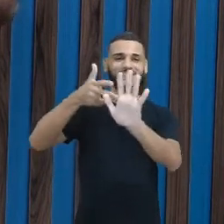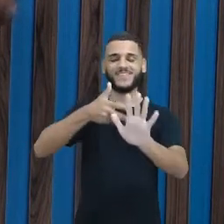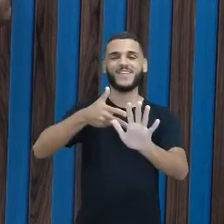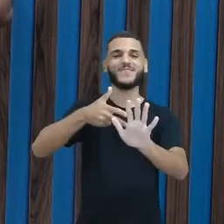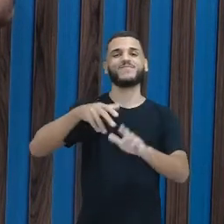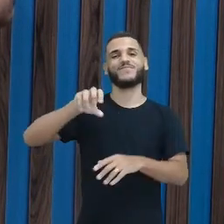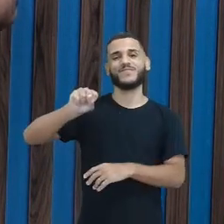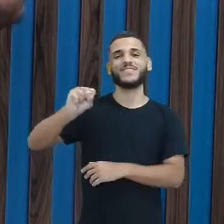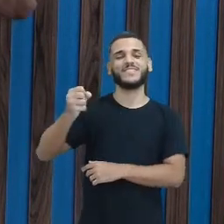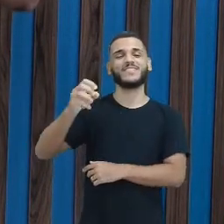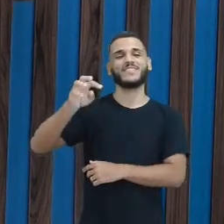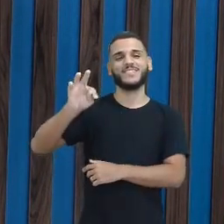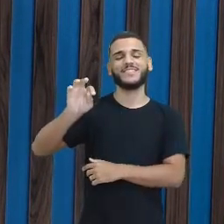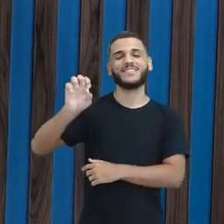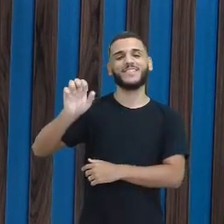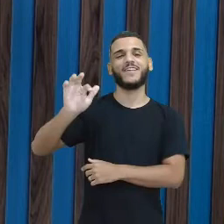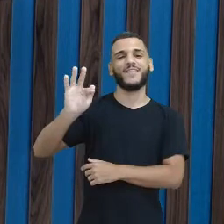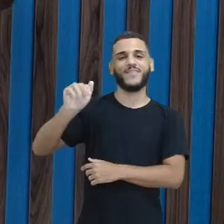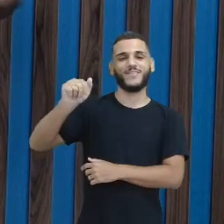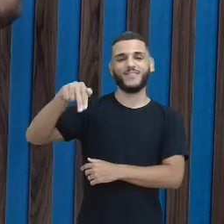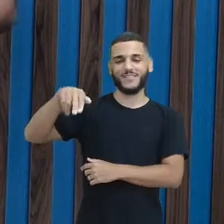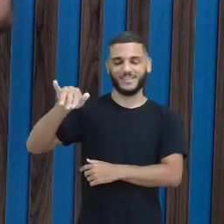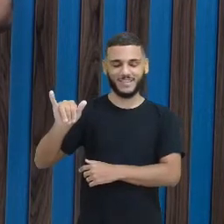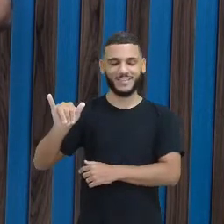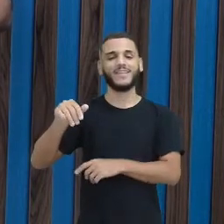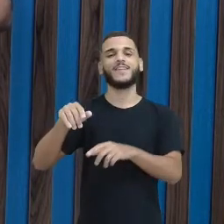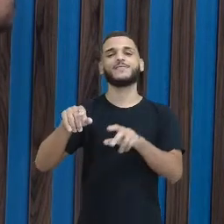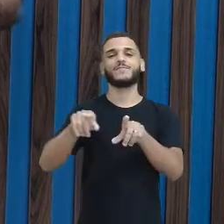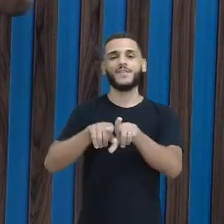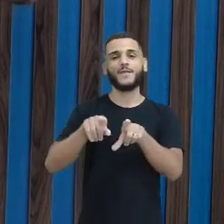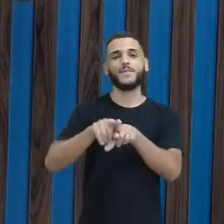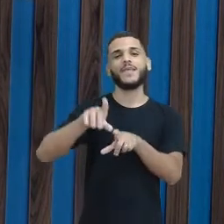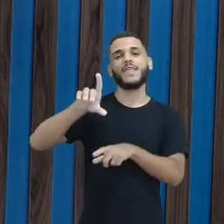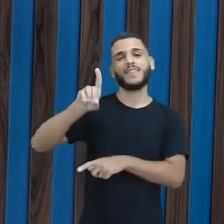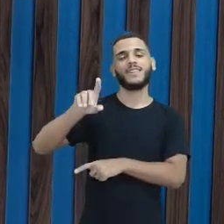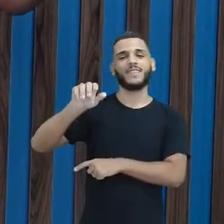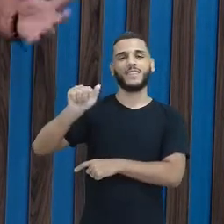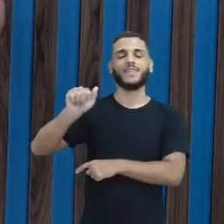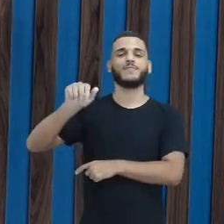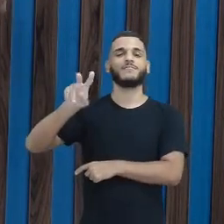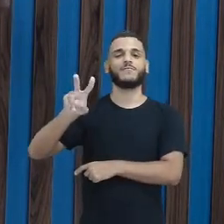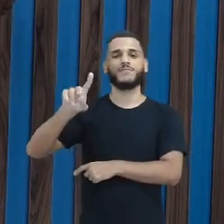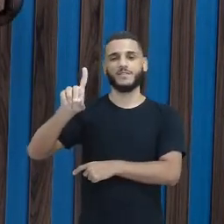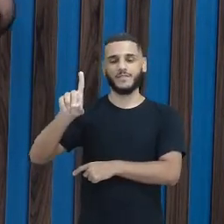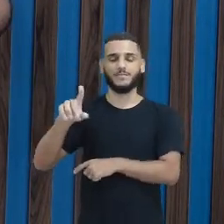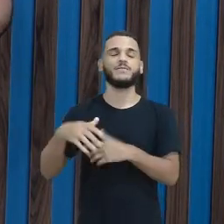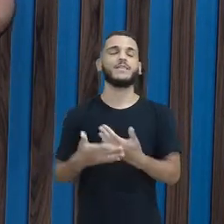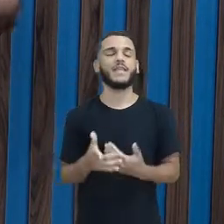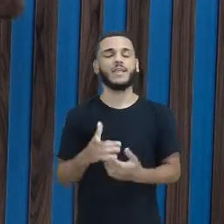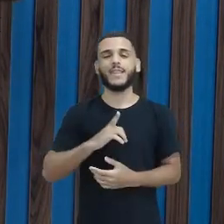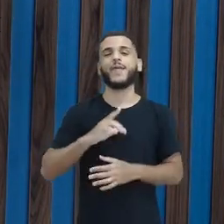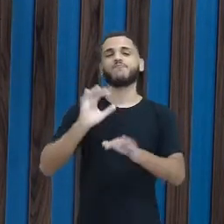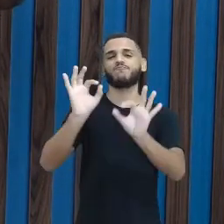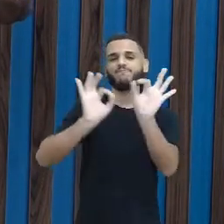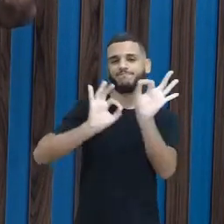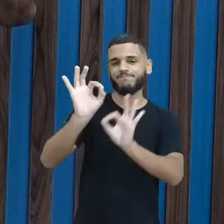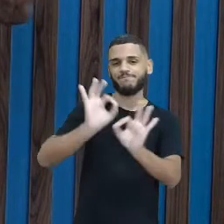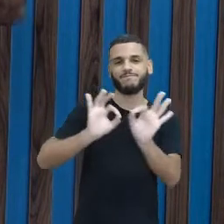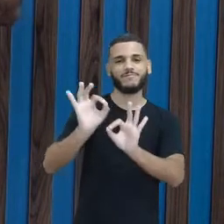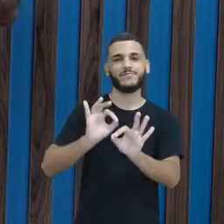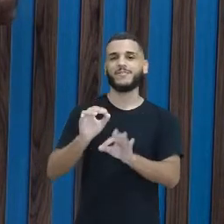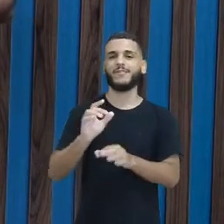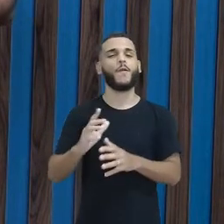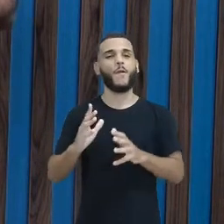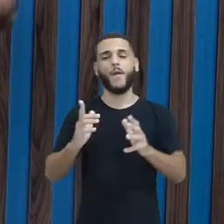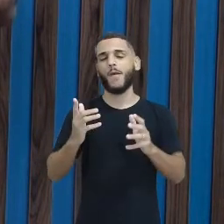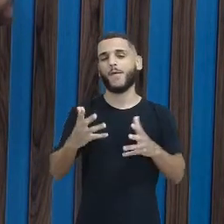Stephanie e do Devinho, que ficam do outro lado das câmeras, fazendo todos os enquadramentos. Eles fazem milagre, conseguem